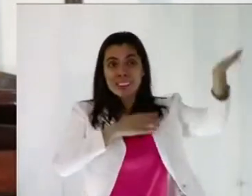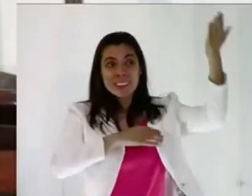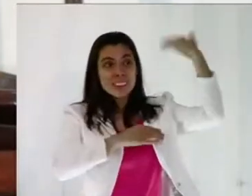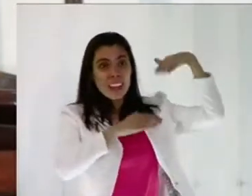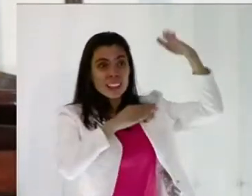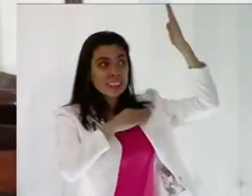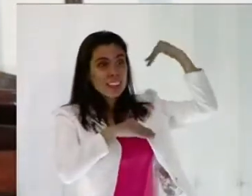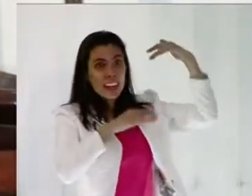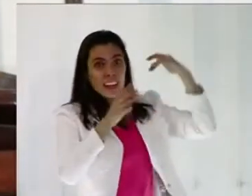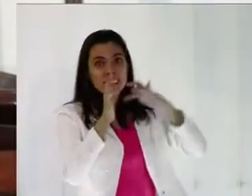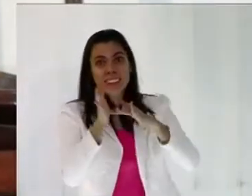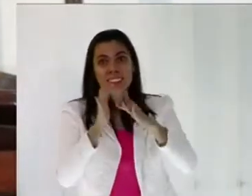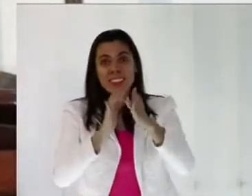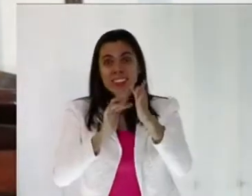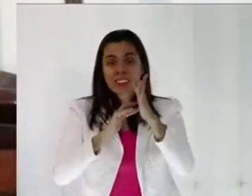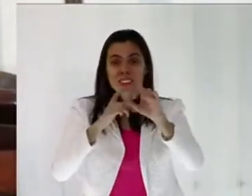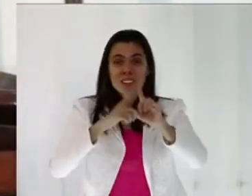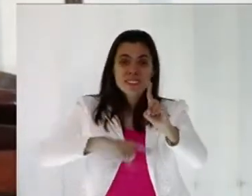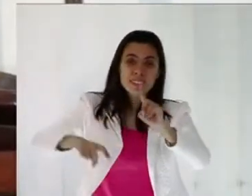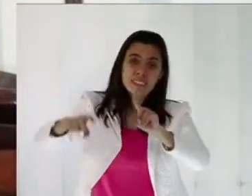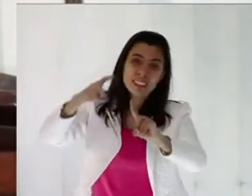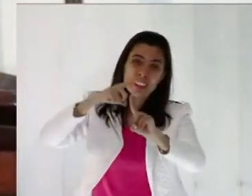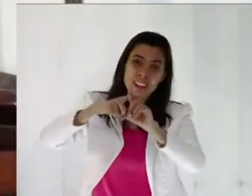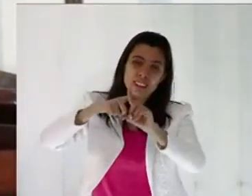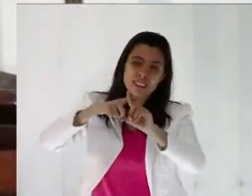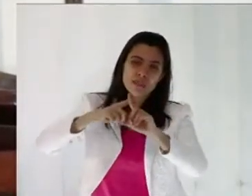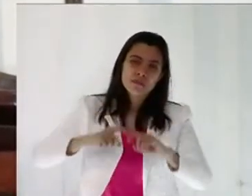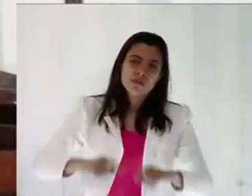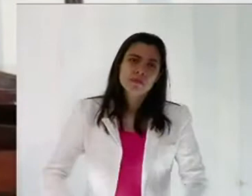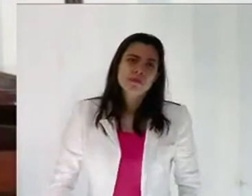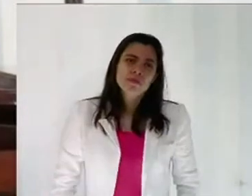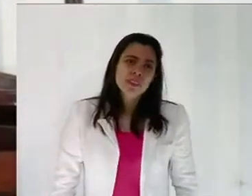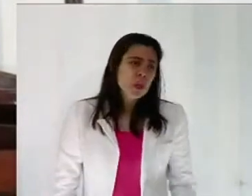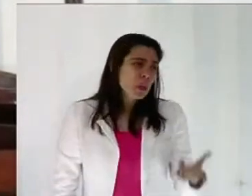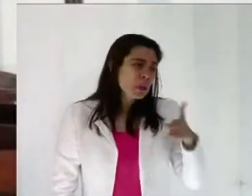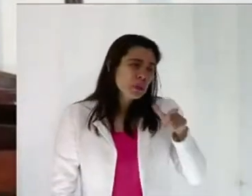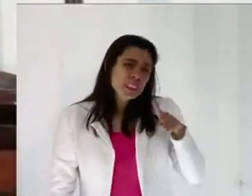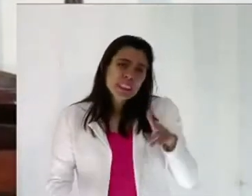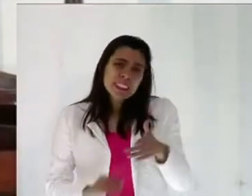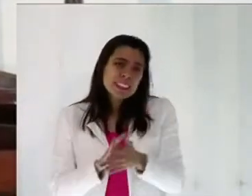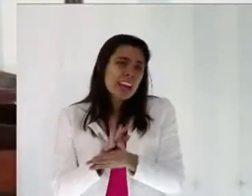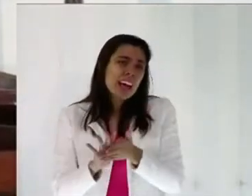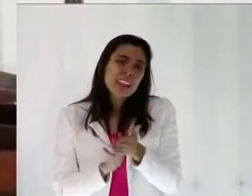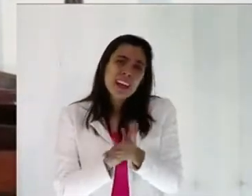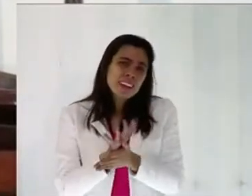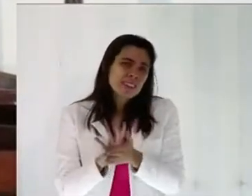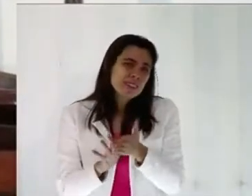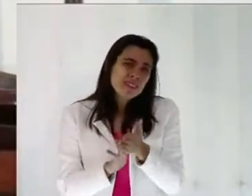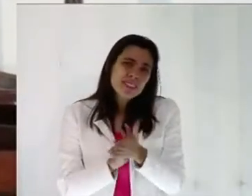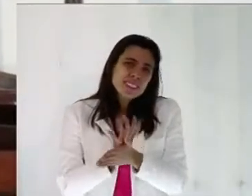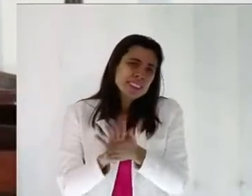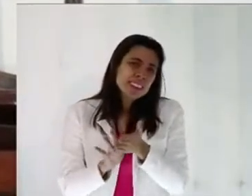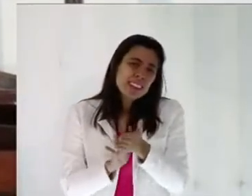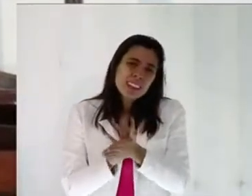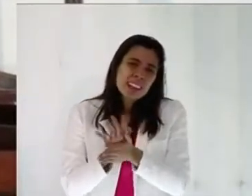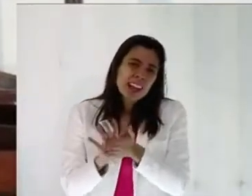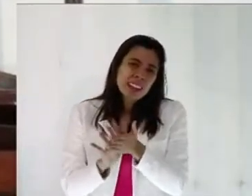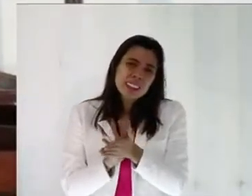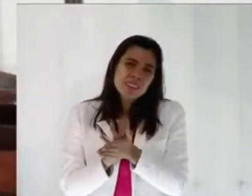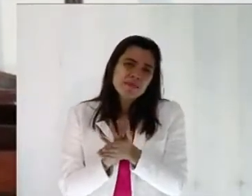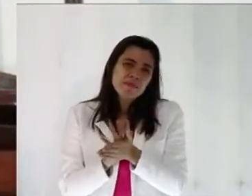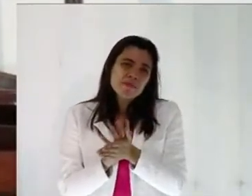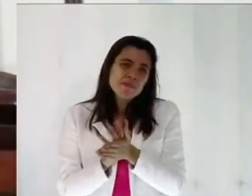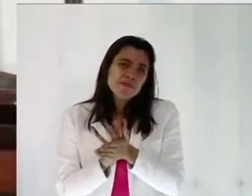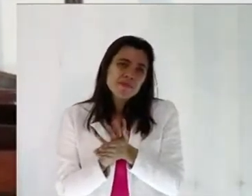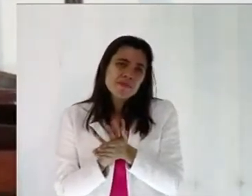Não existe nenhuma outra motivação, não existe nenhuma outra razão que nos mova na direção do Pai, de estarmos